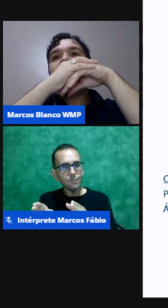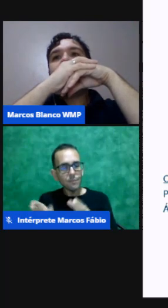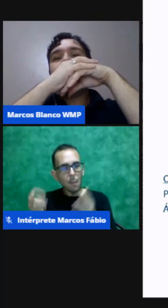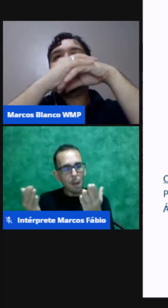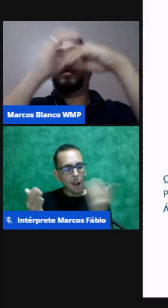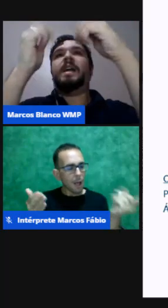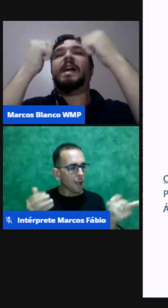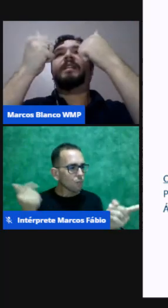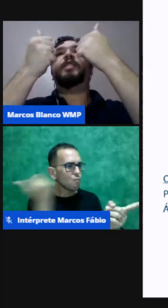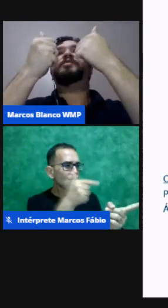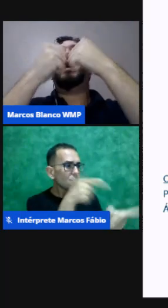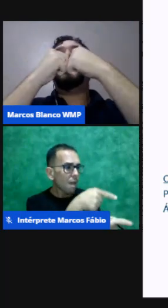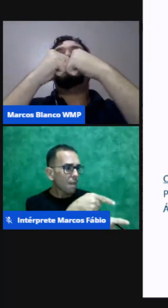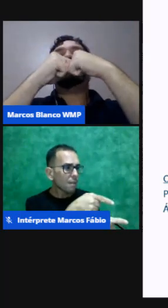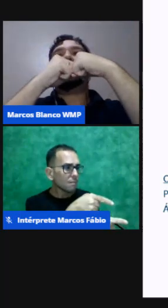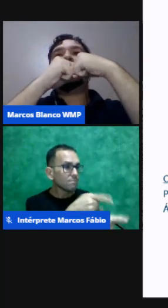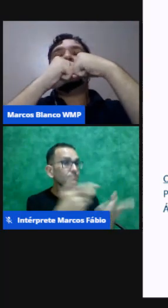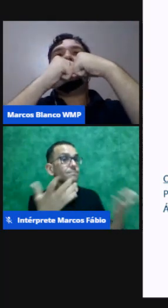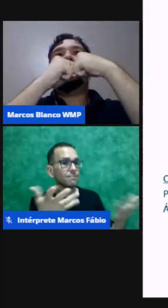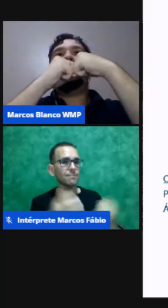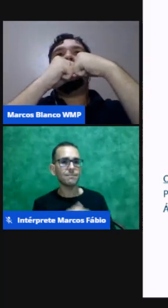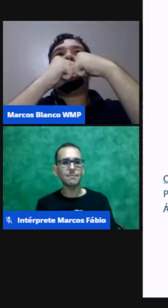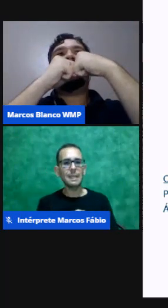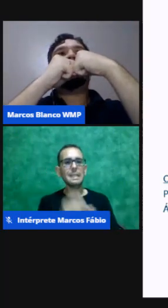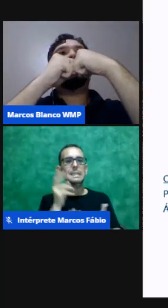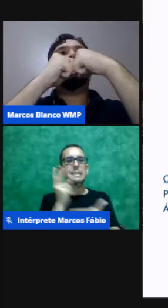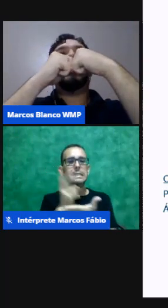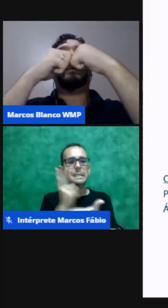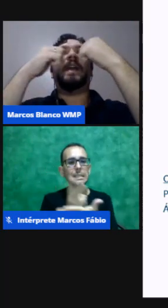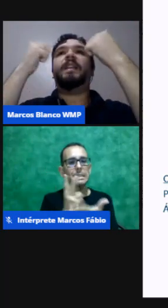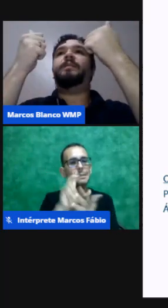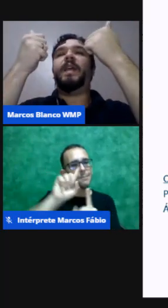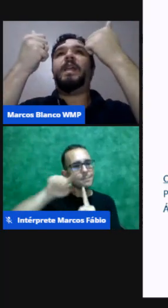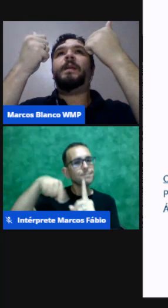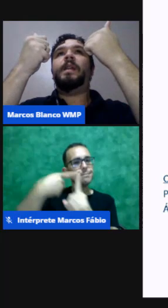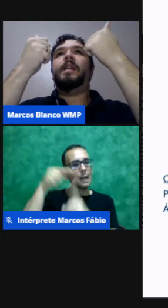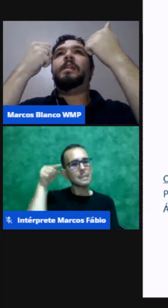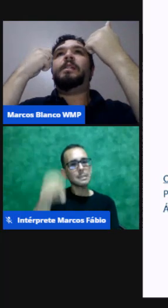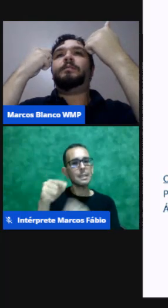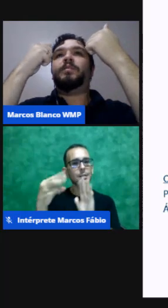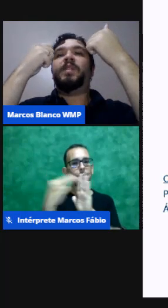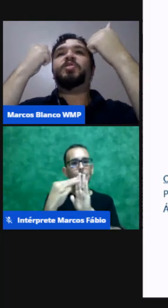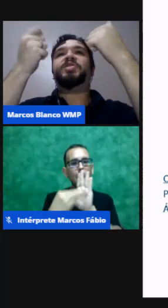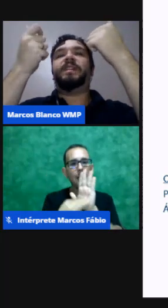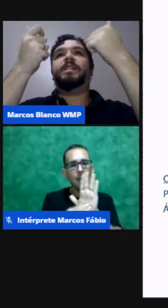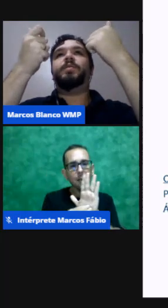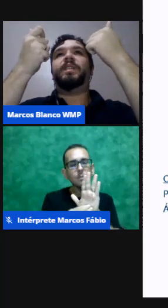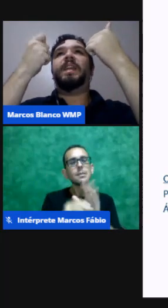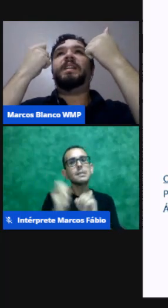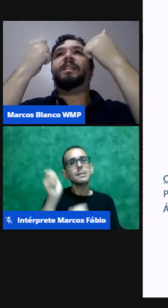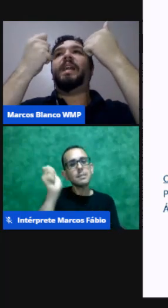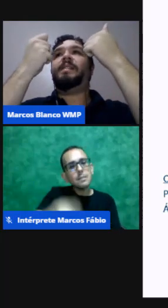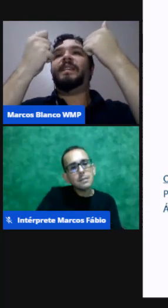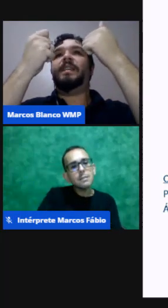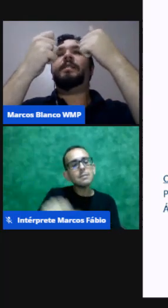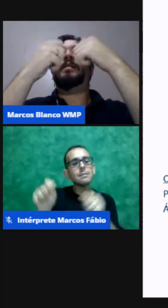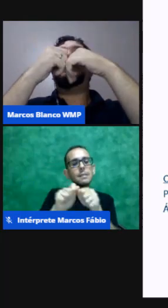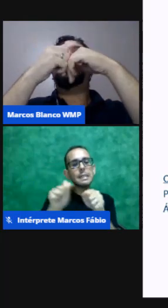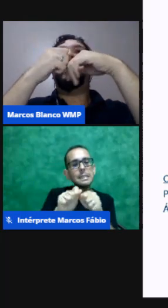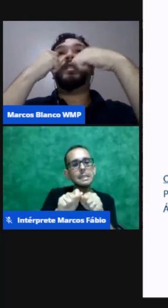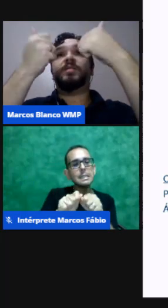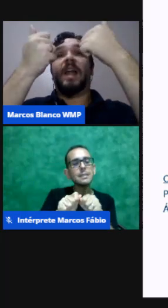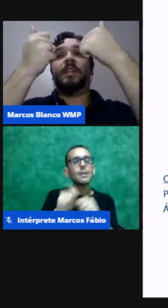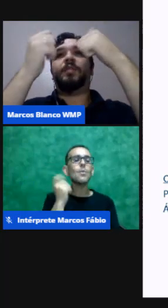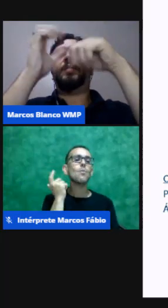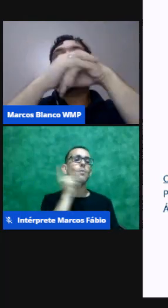Wolbachia. Então, cada vez mais, o método Wolbachia, ele vem demonstrando que ele tem,